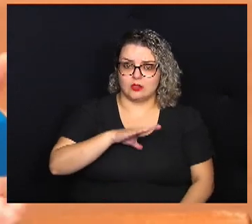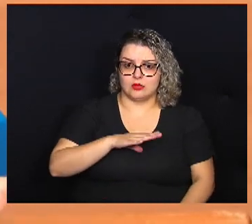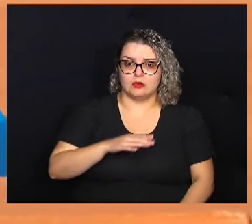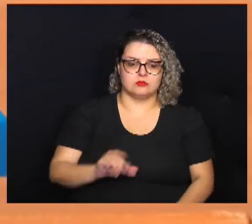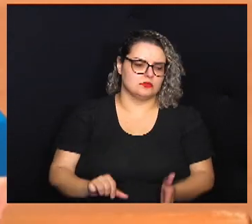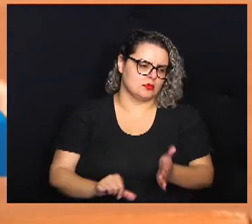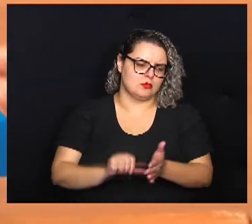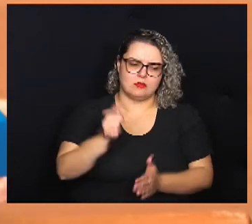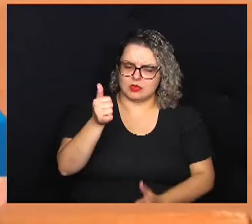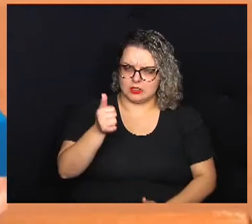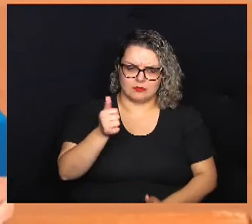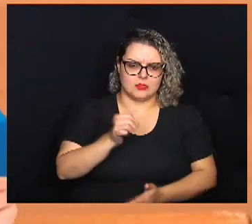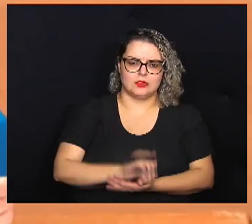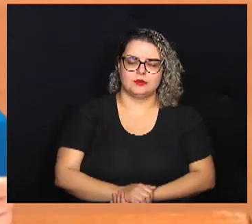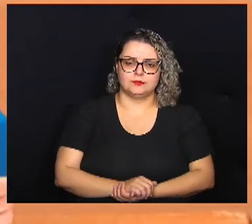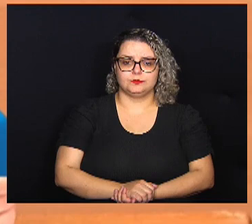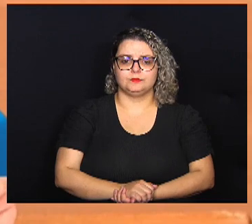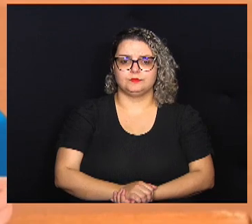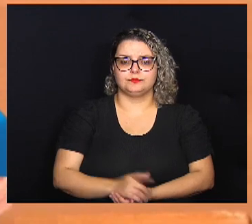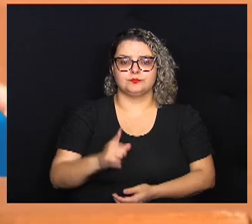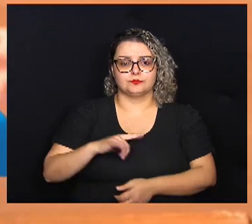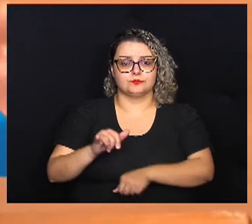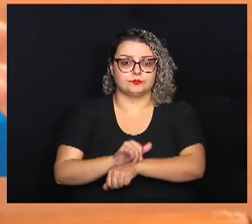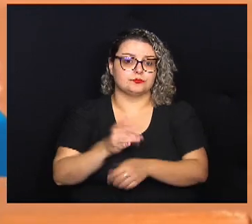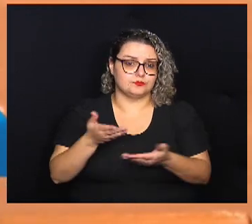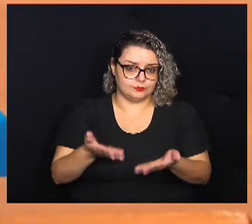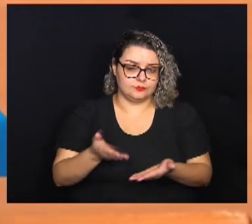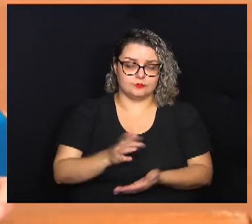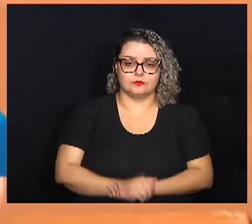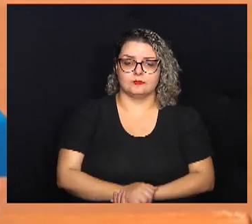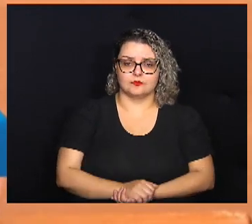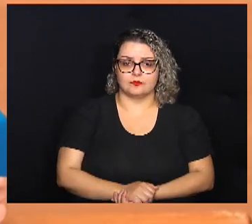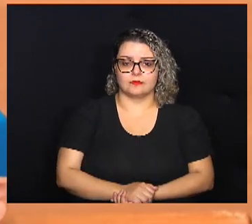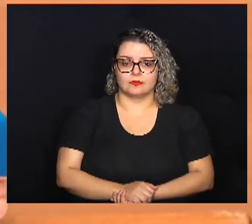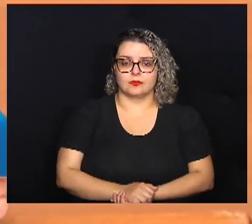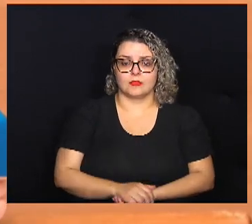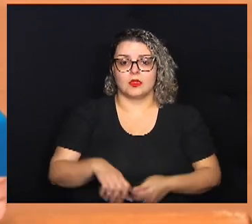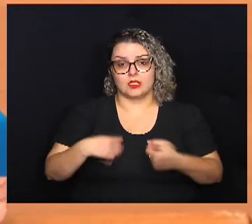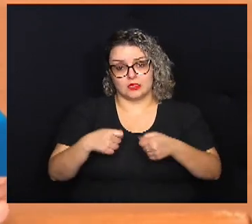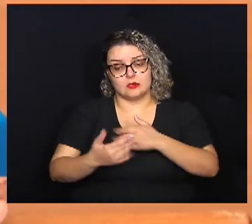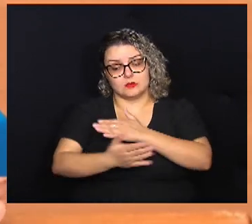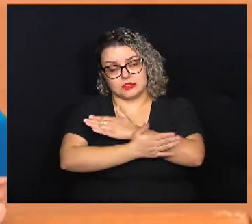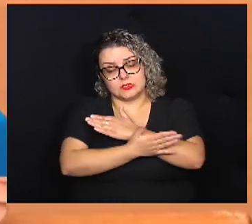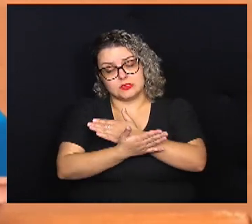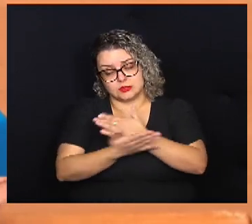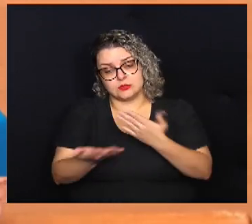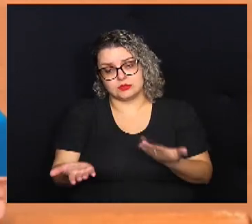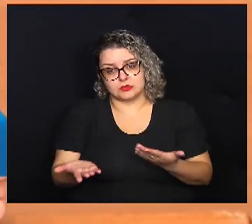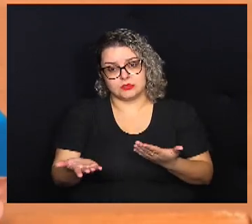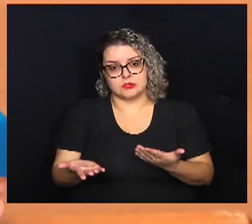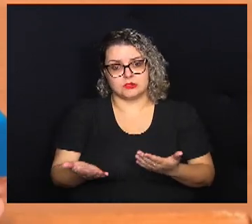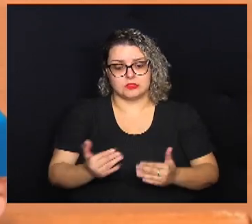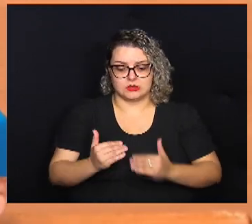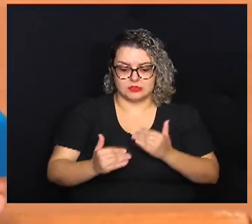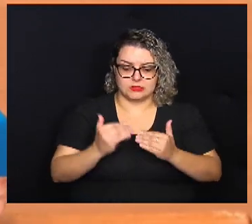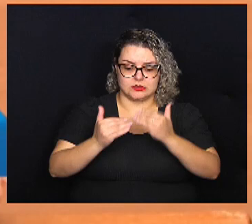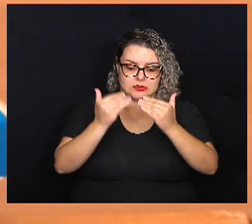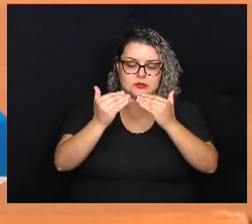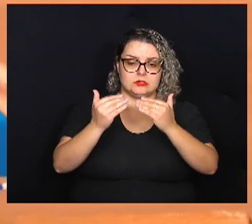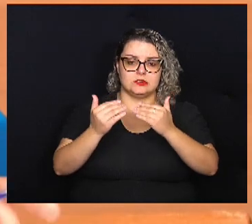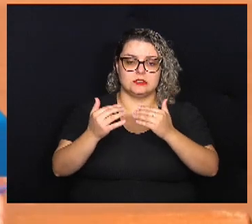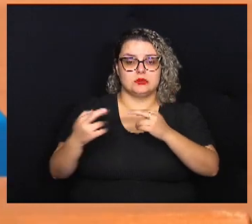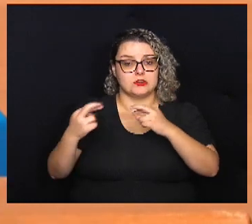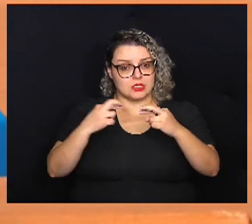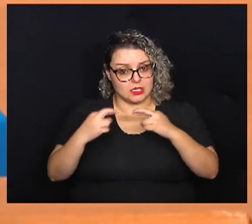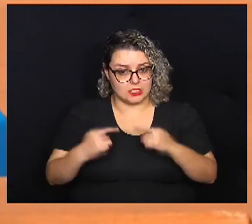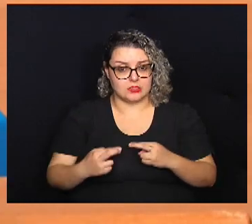pioneira em ter esse instrumento, né? E precisa nos ajudar nessas elaborações e análises.